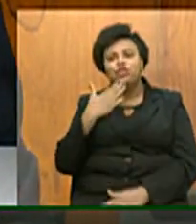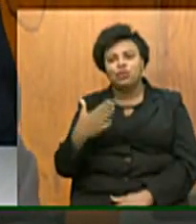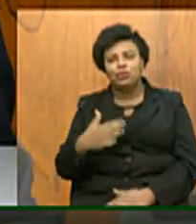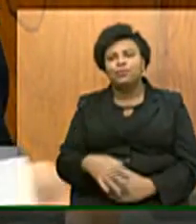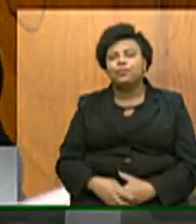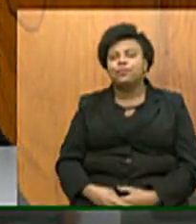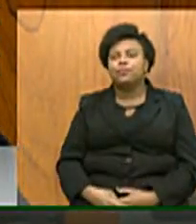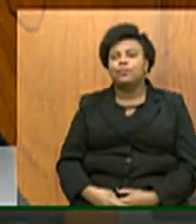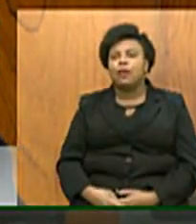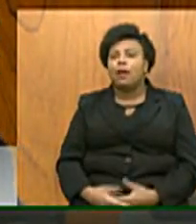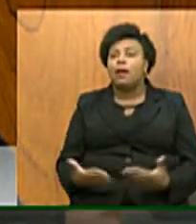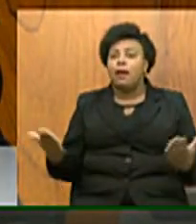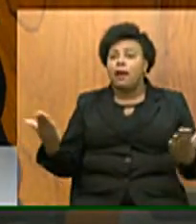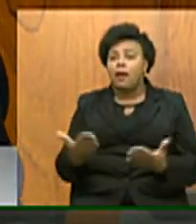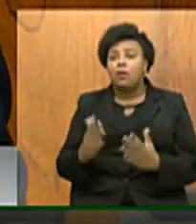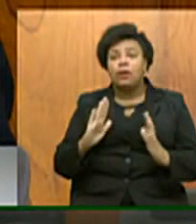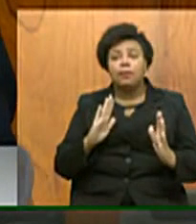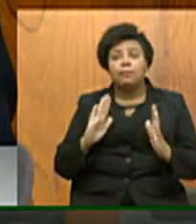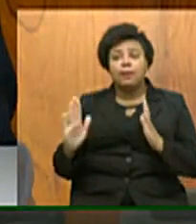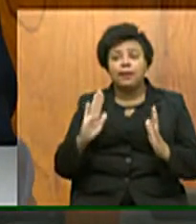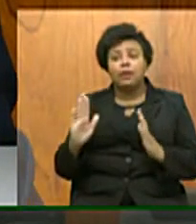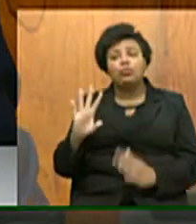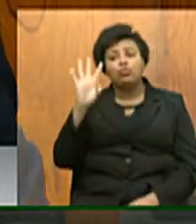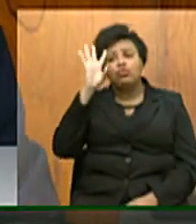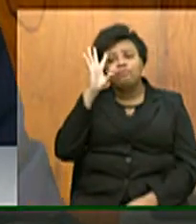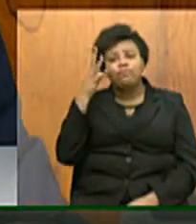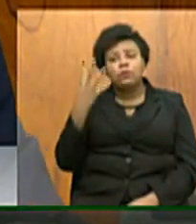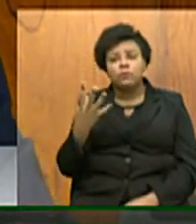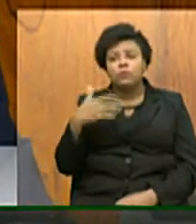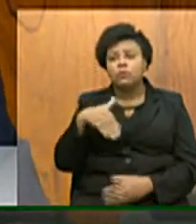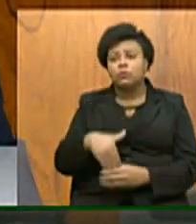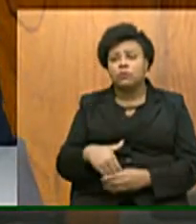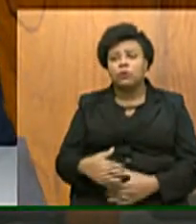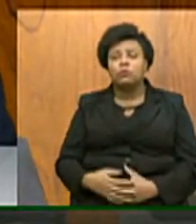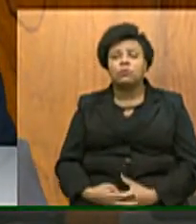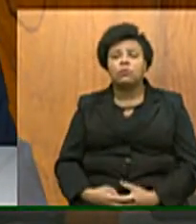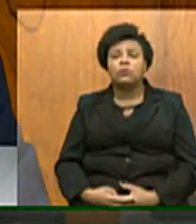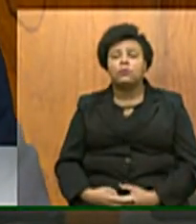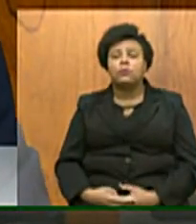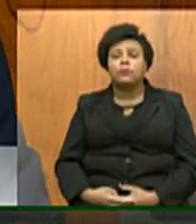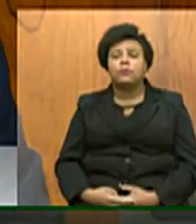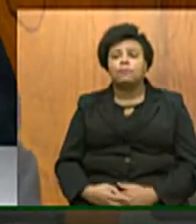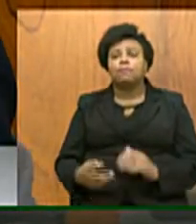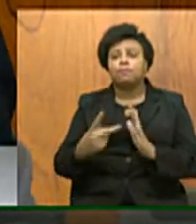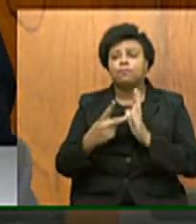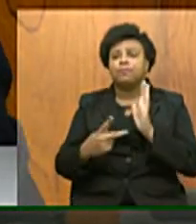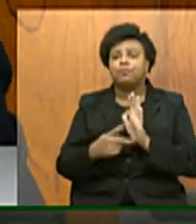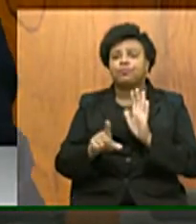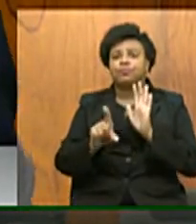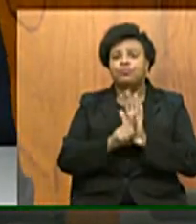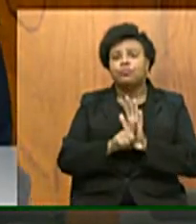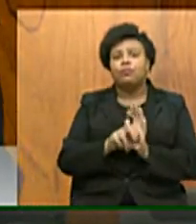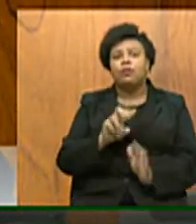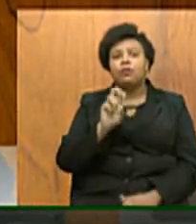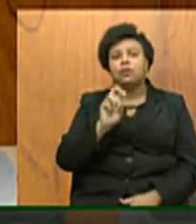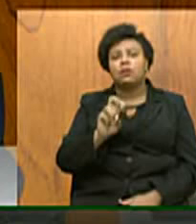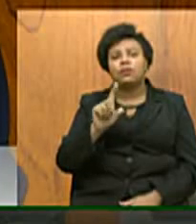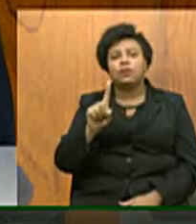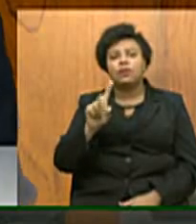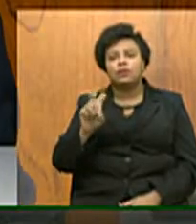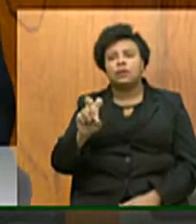preferência. Passamos agora ao encaminhamento do projeto de lei